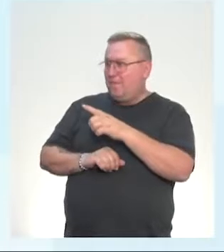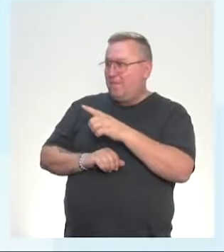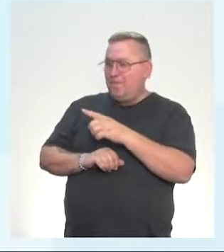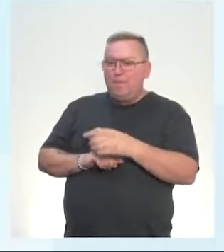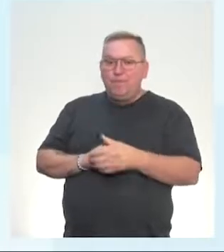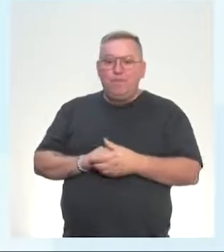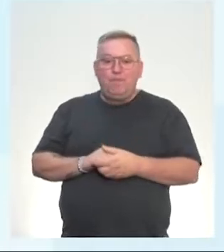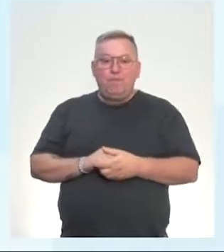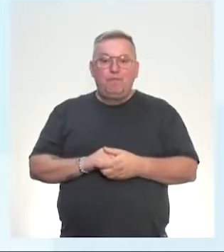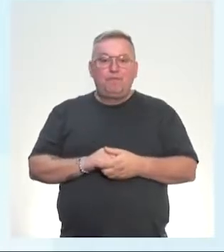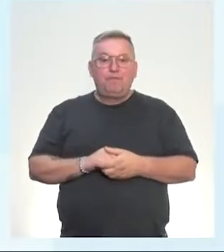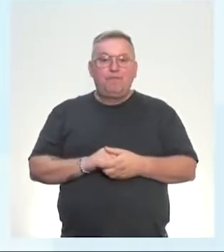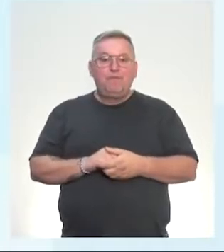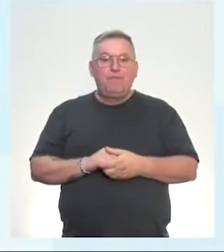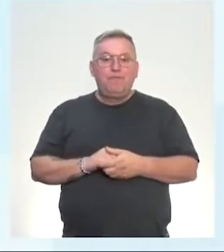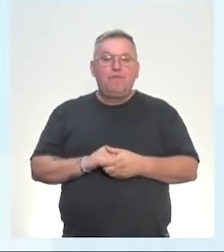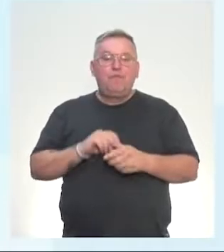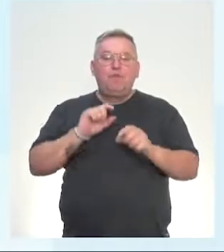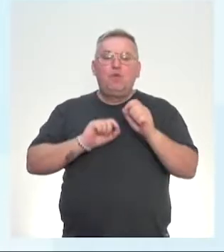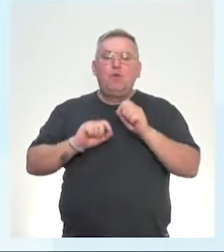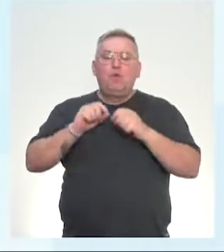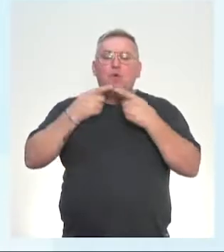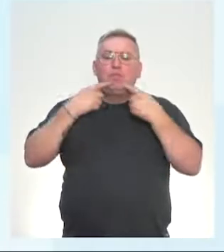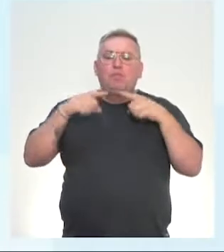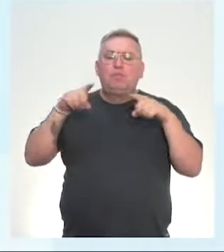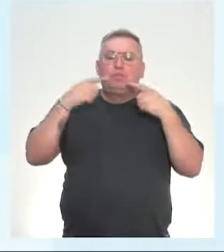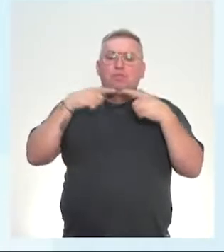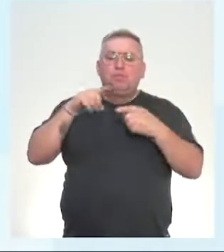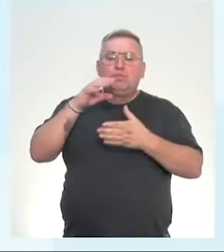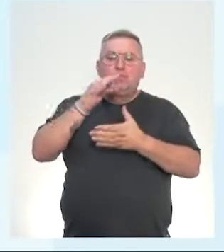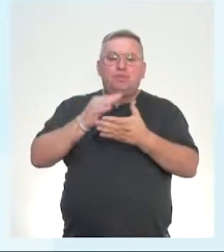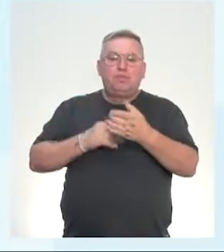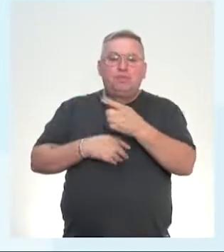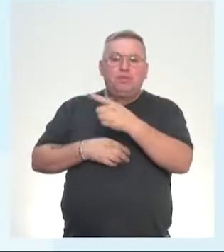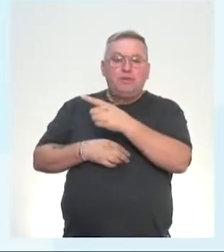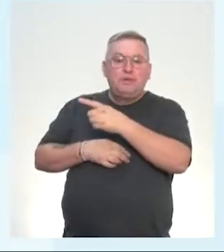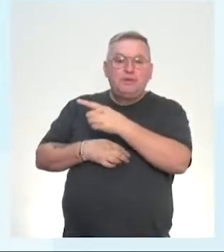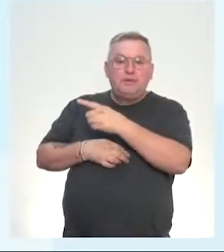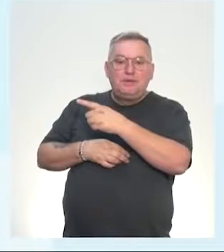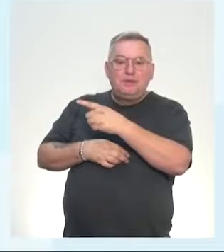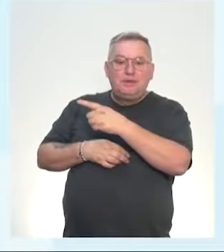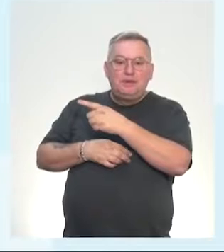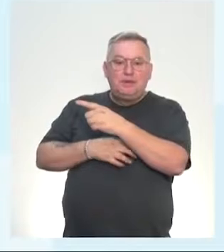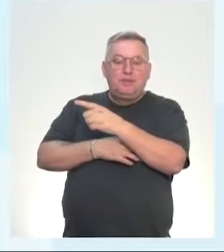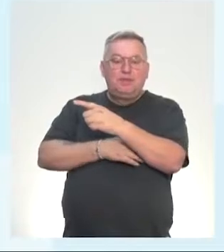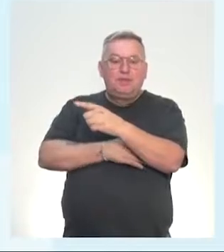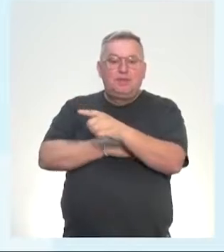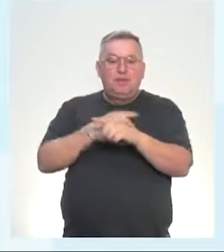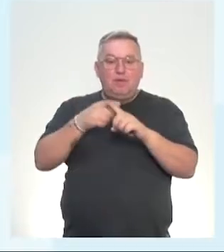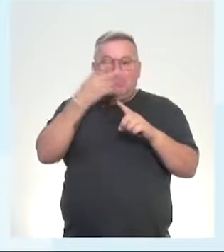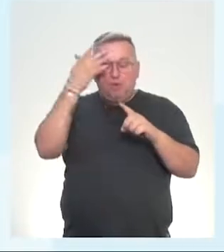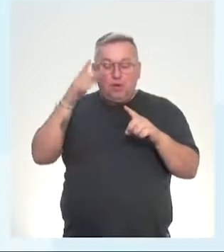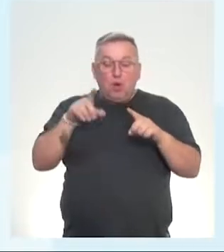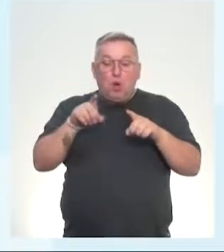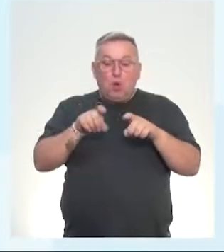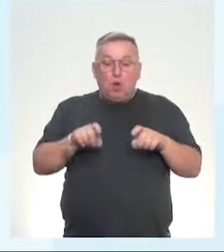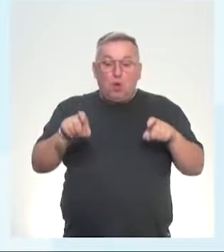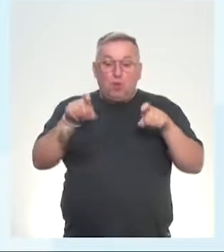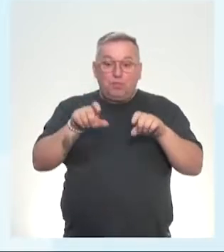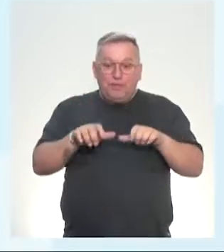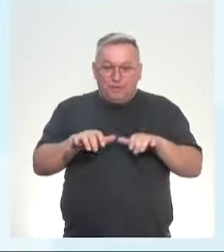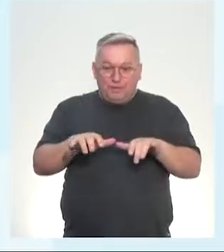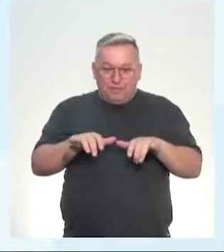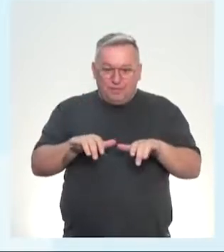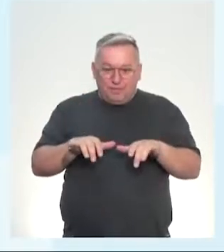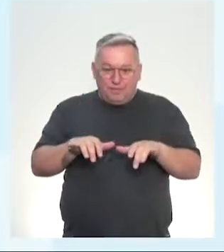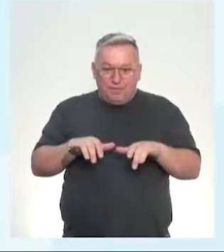é a crítica que está veiculada a esse texto? Então, nós temos a imagem aí de uma pessoa com um computador,